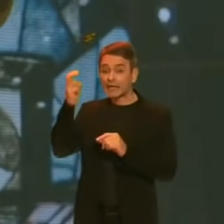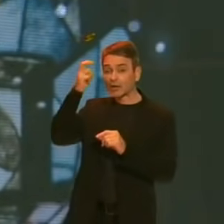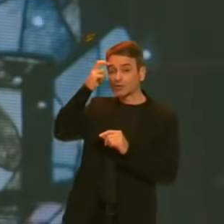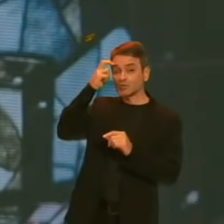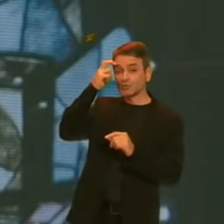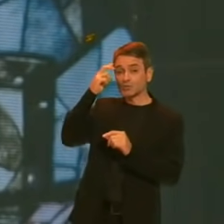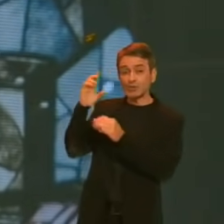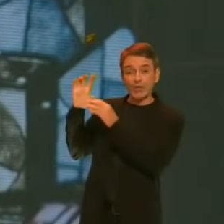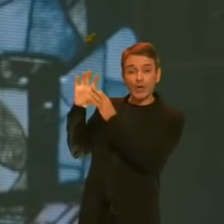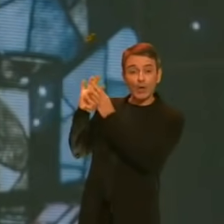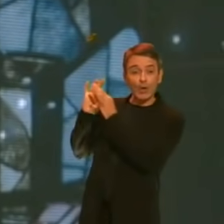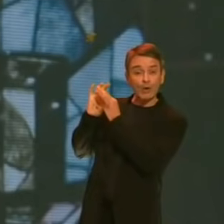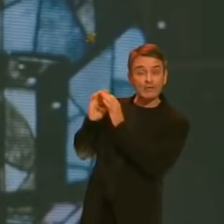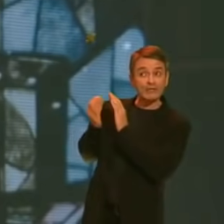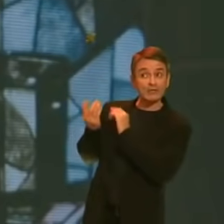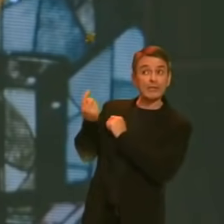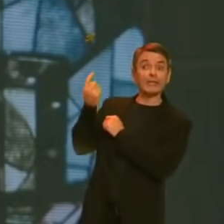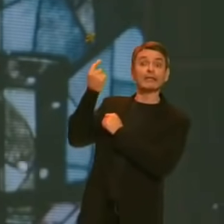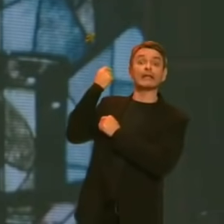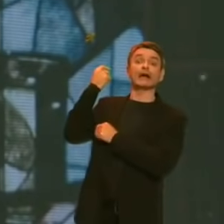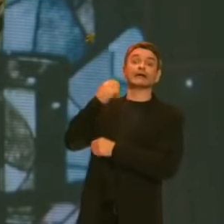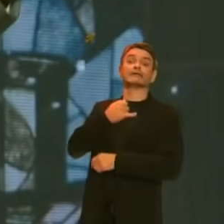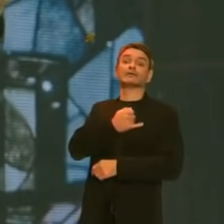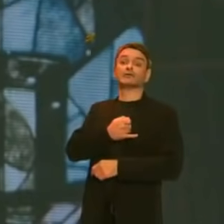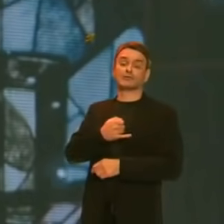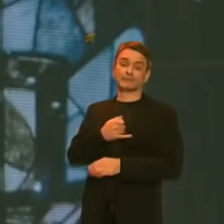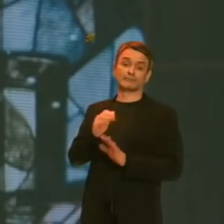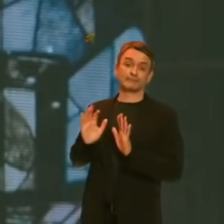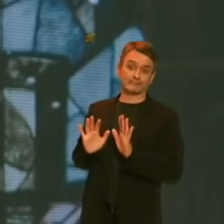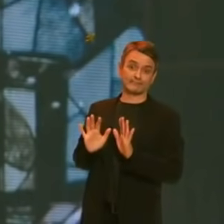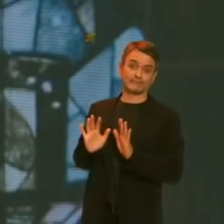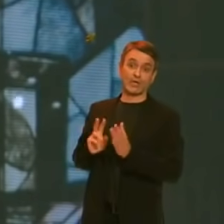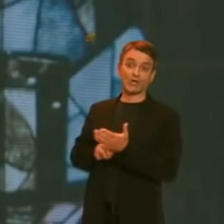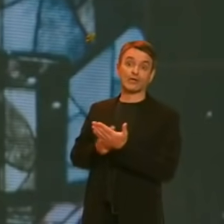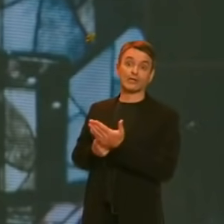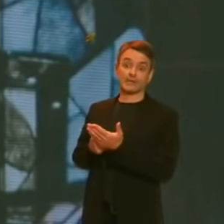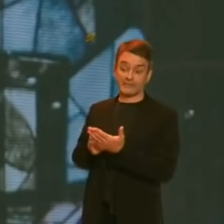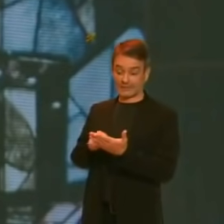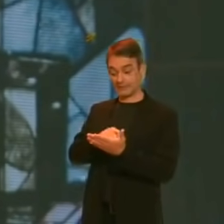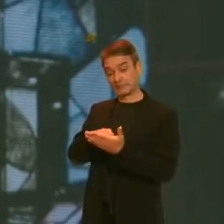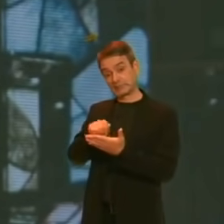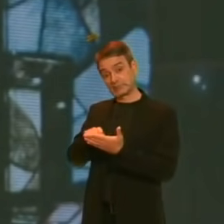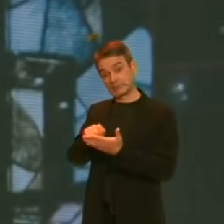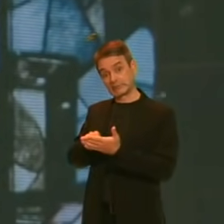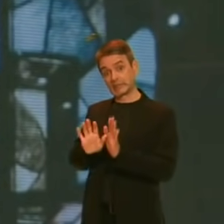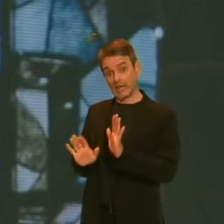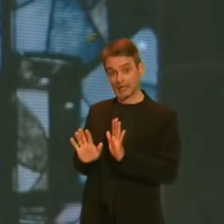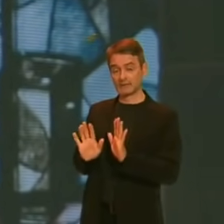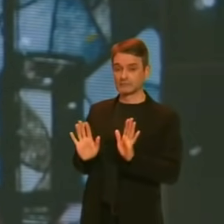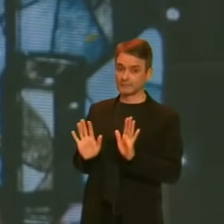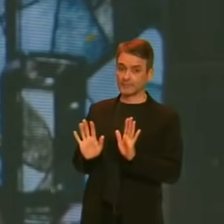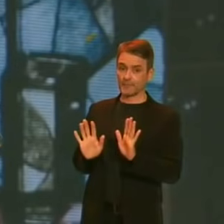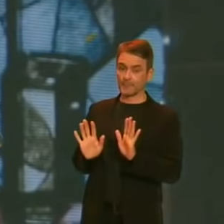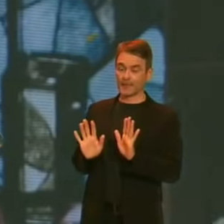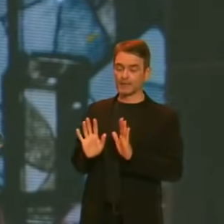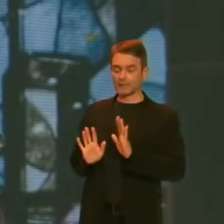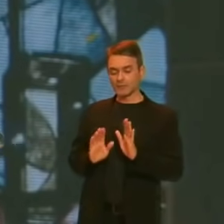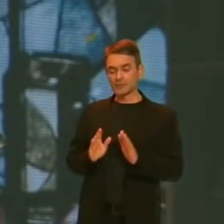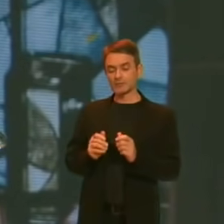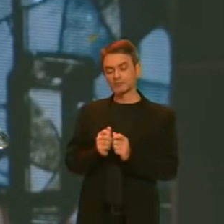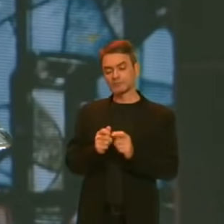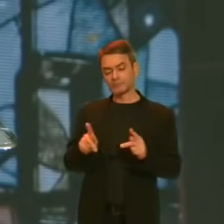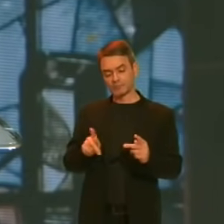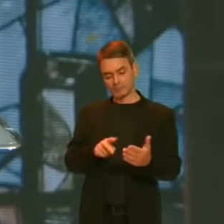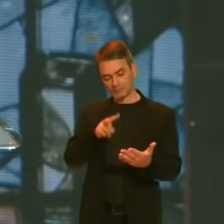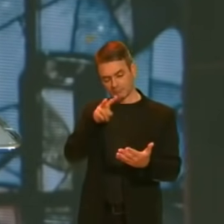daquele tempo, daquele momento que o intérprete estava falando. Por isso, quando a gente está olhando aqui para o Apocalipse, eu